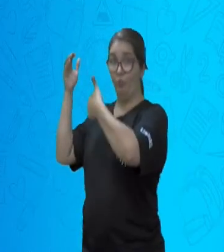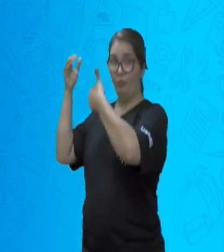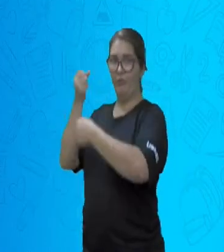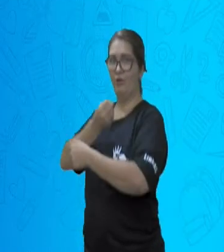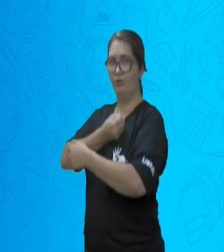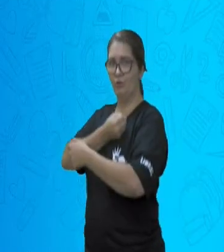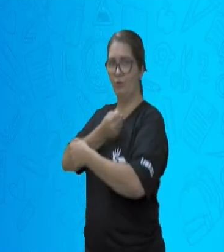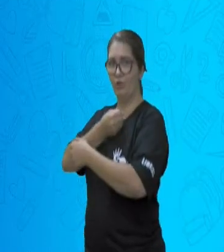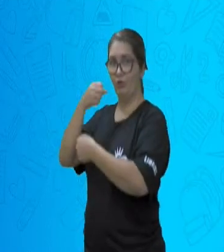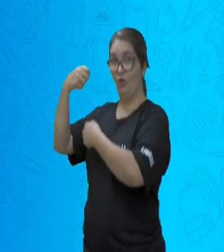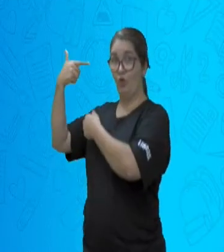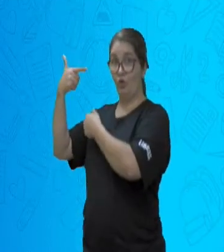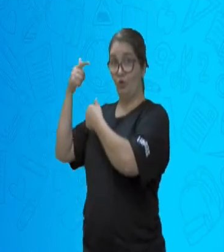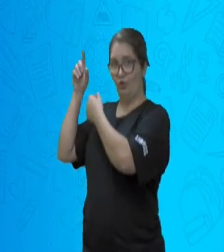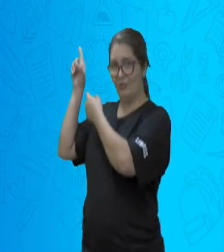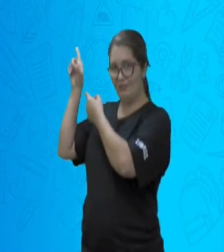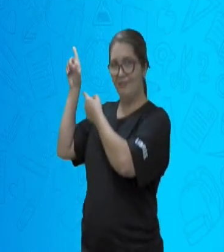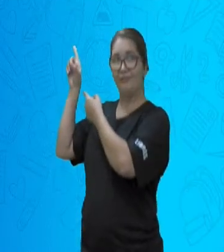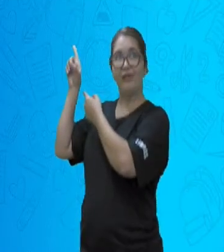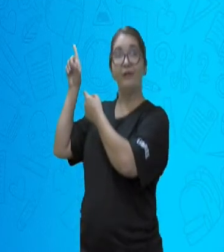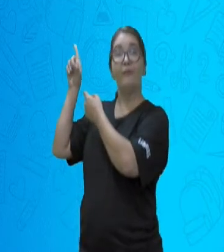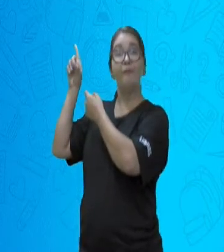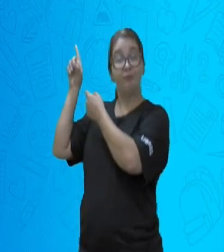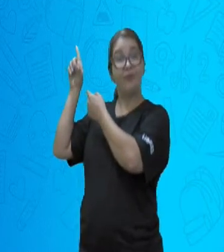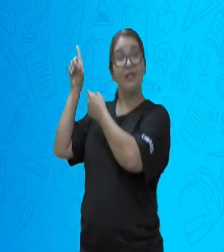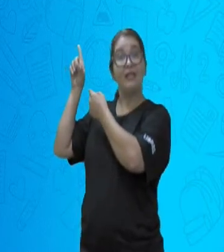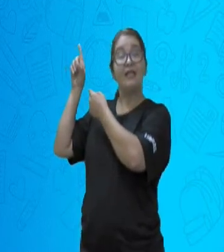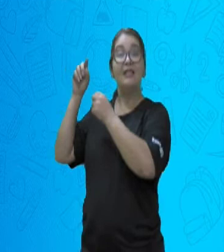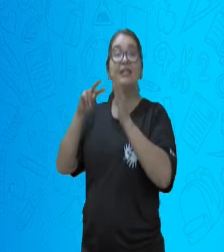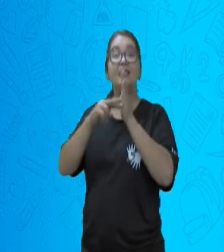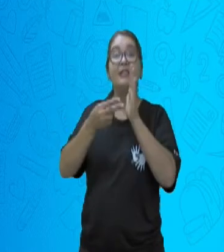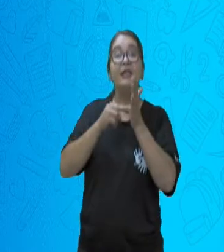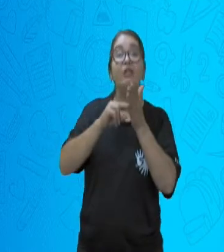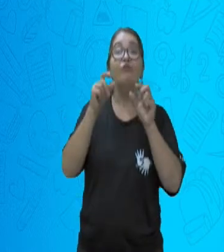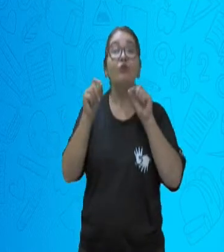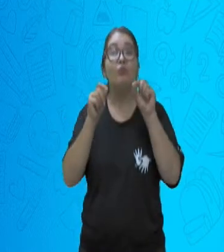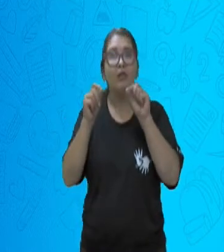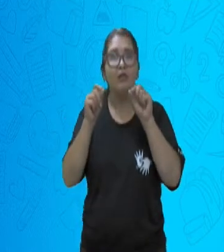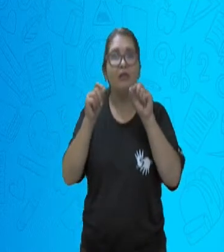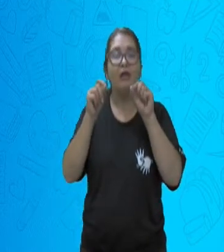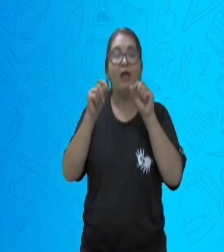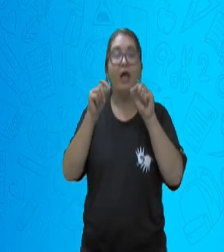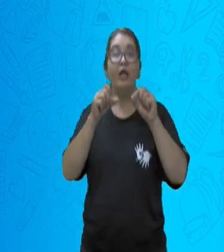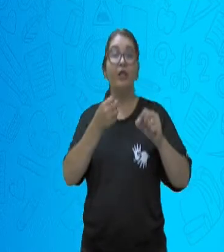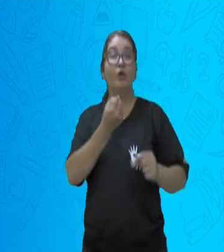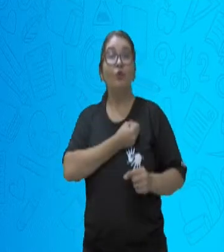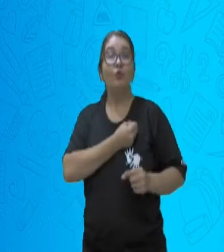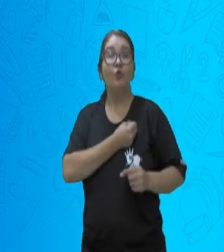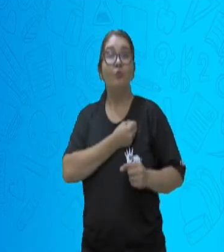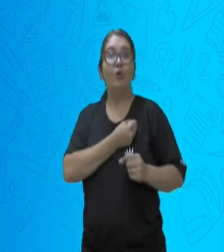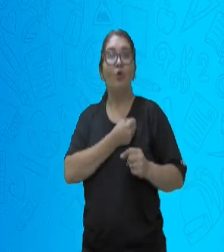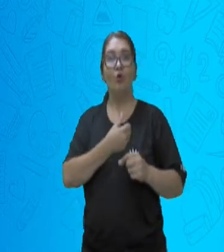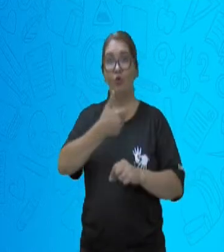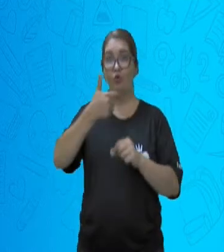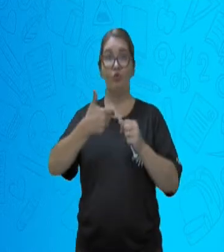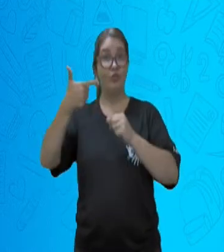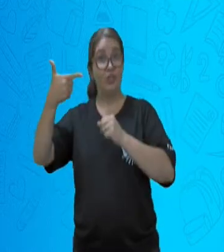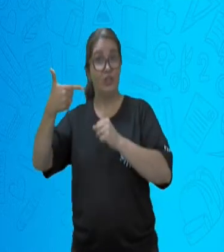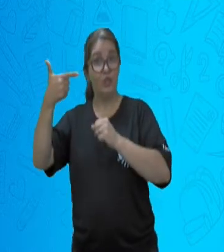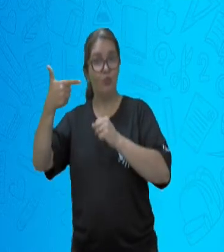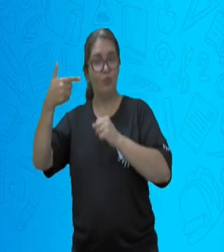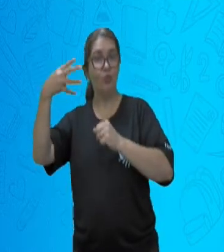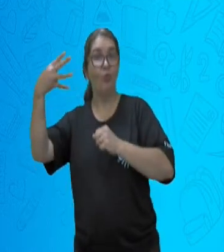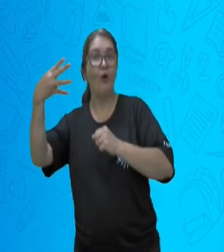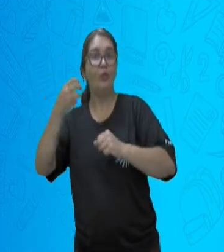geralmente indica quantas vezes o segundo número deve aparecer na soma. Portanto, a gente pode entender que o